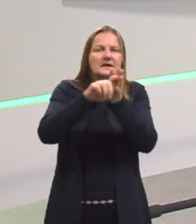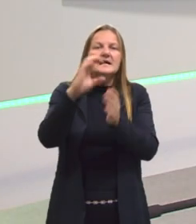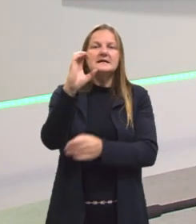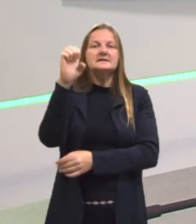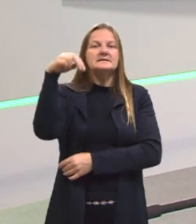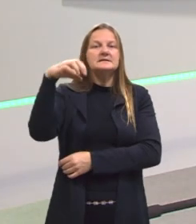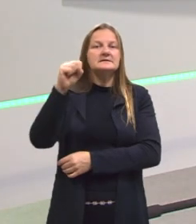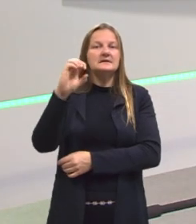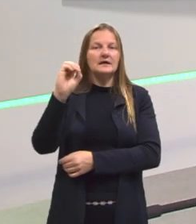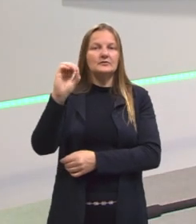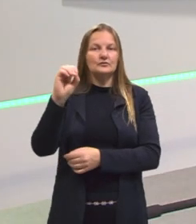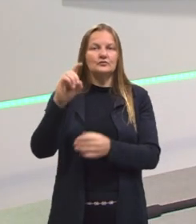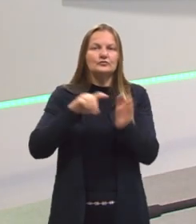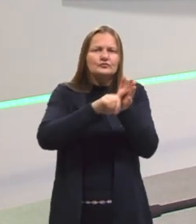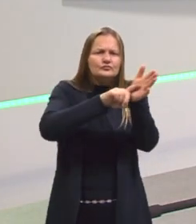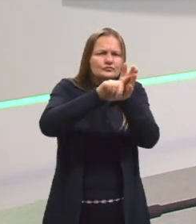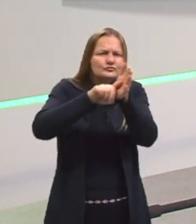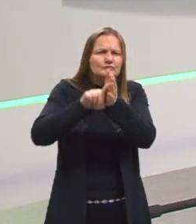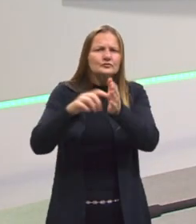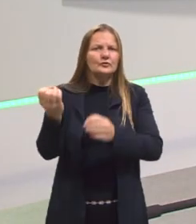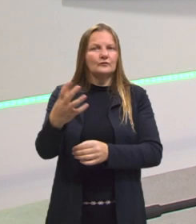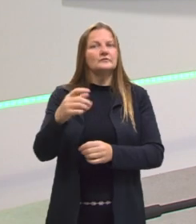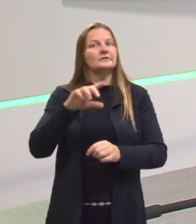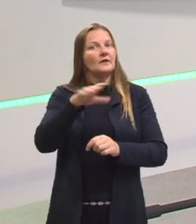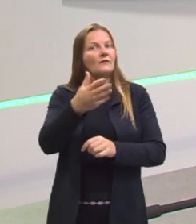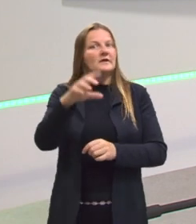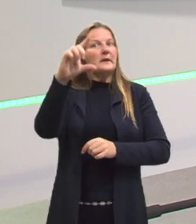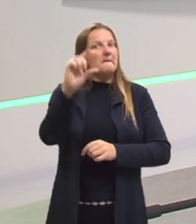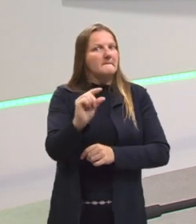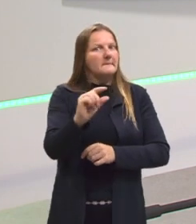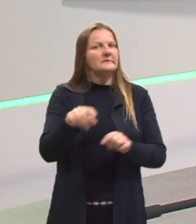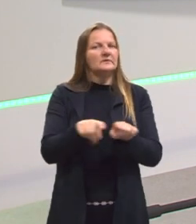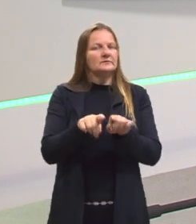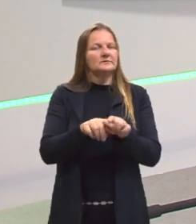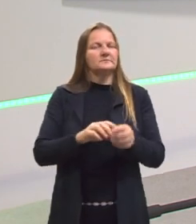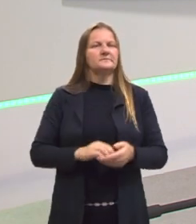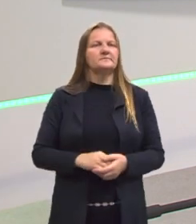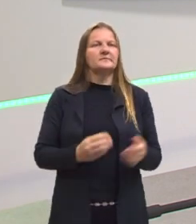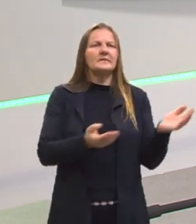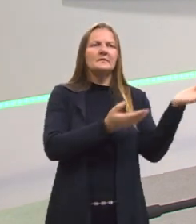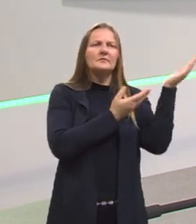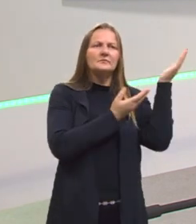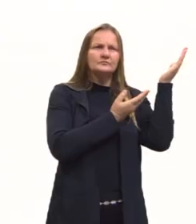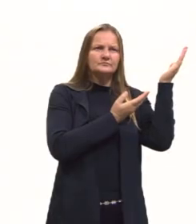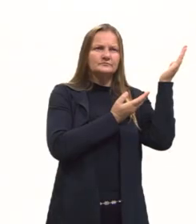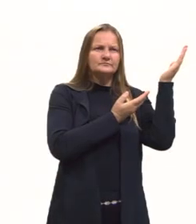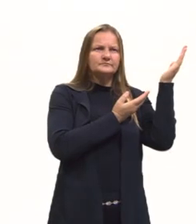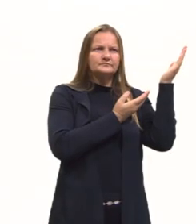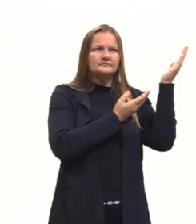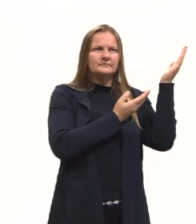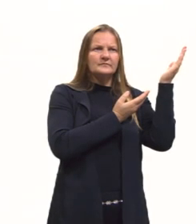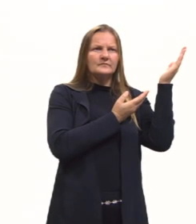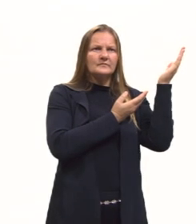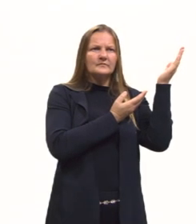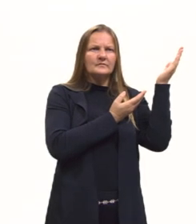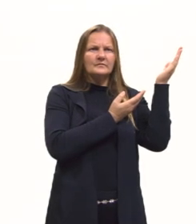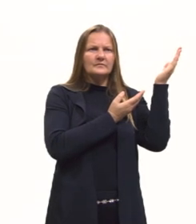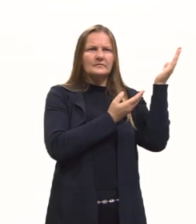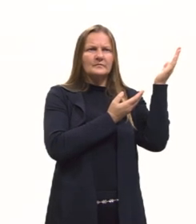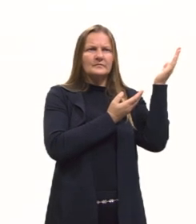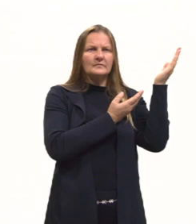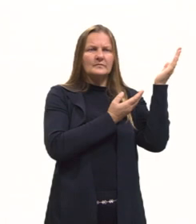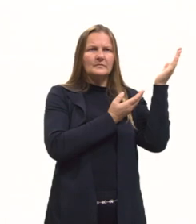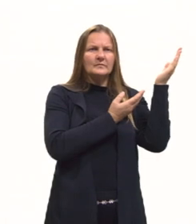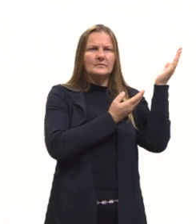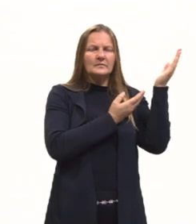do novo Censo tá vamos passar aqui olha lá ó densidade demográfica ou